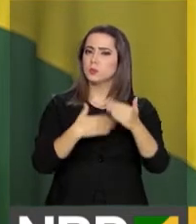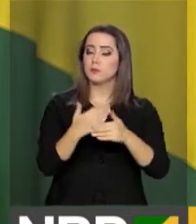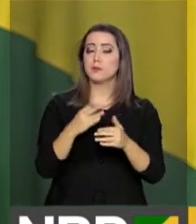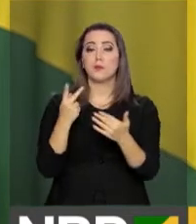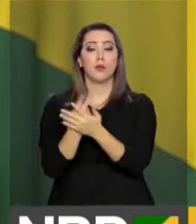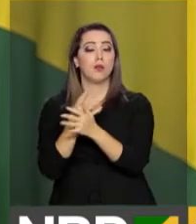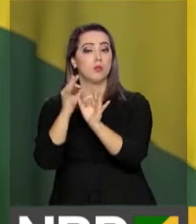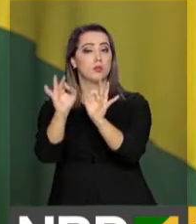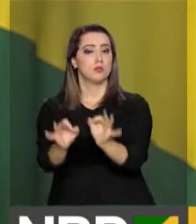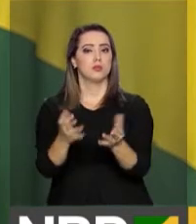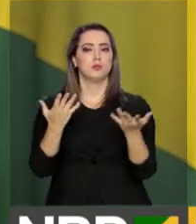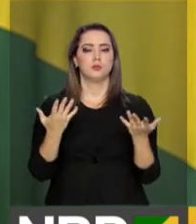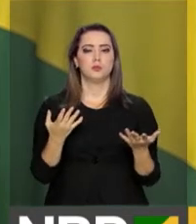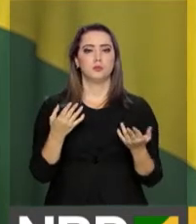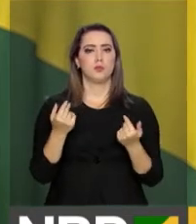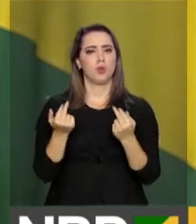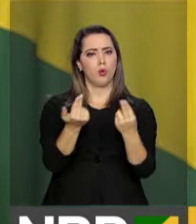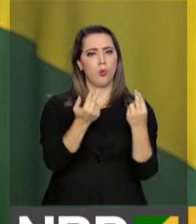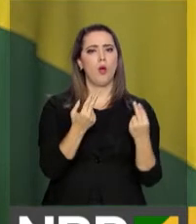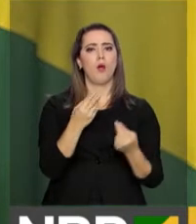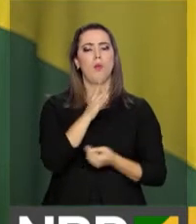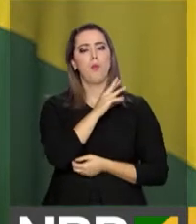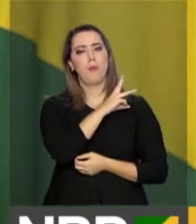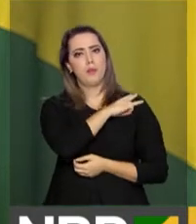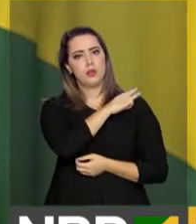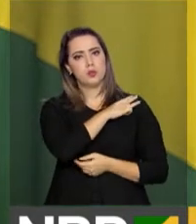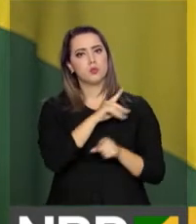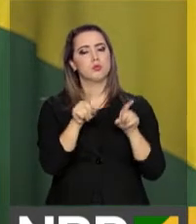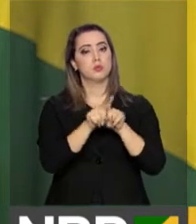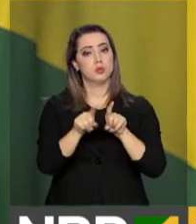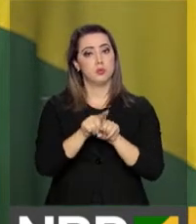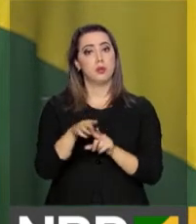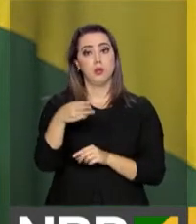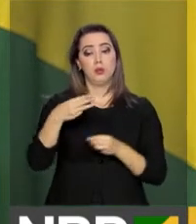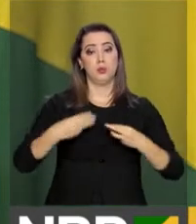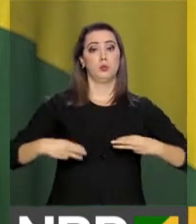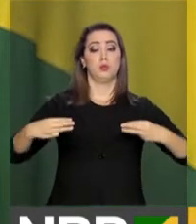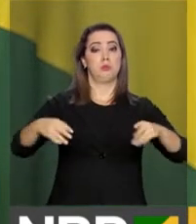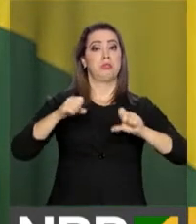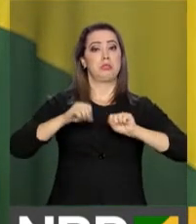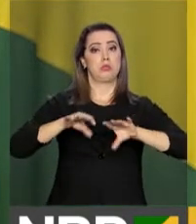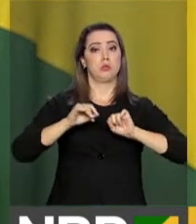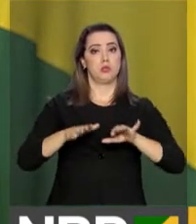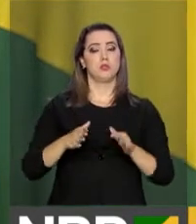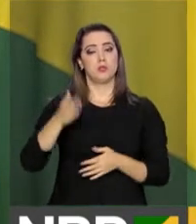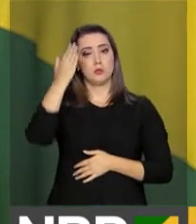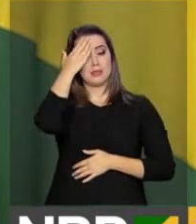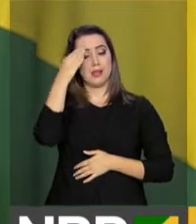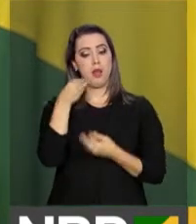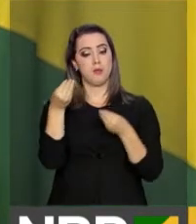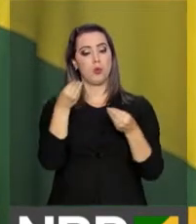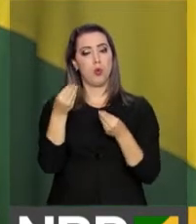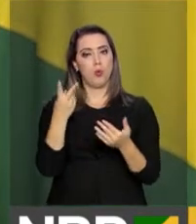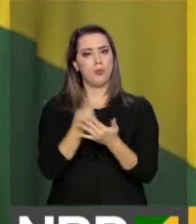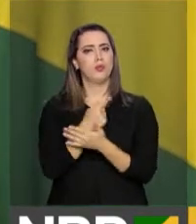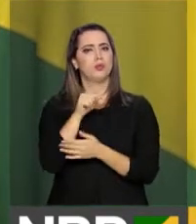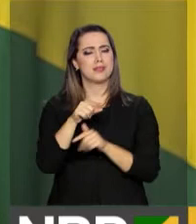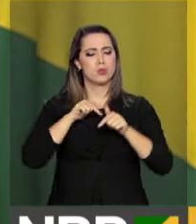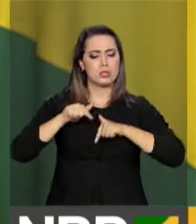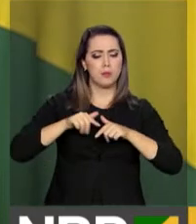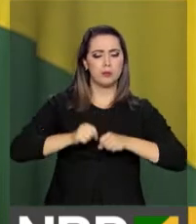feito como a reforma do ensino médio também o mendonça filho sabe o quanto enfrentou durante a tramitação